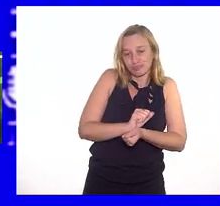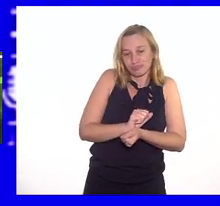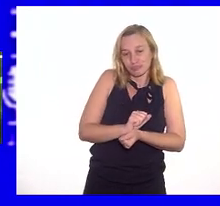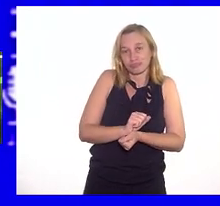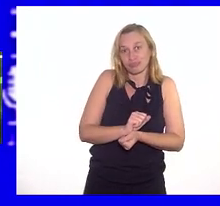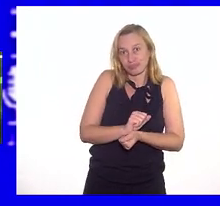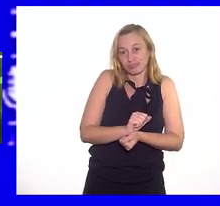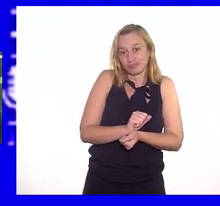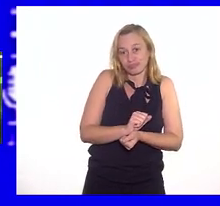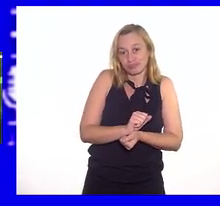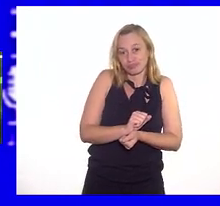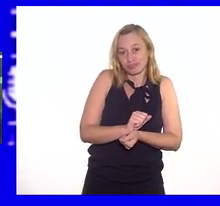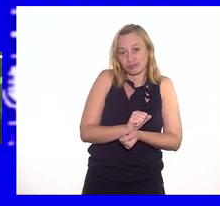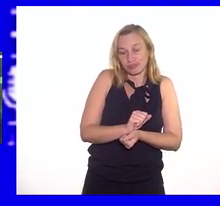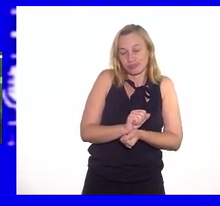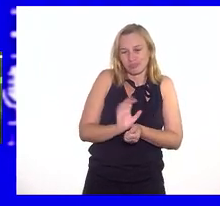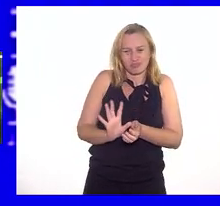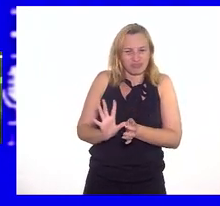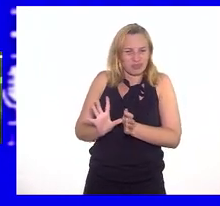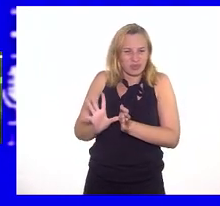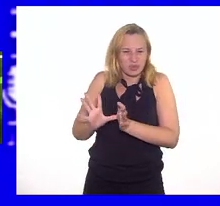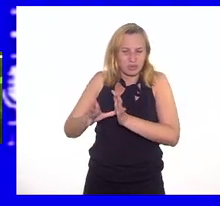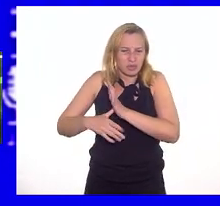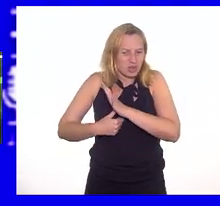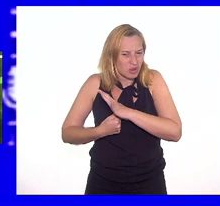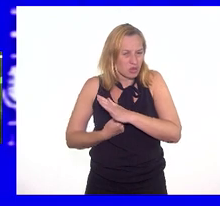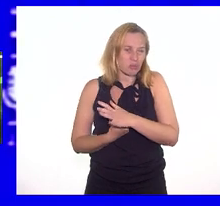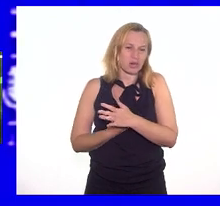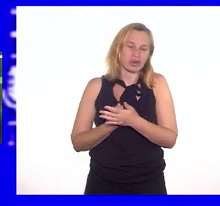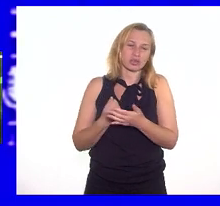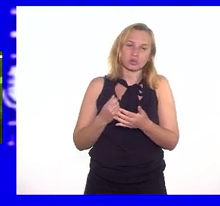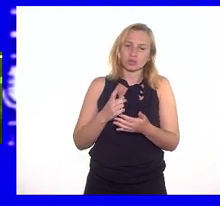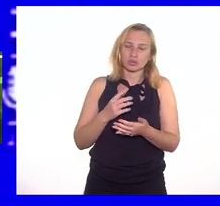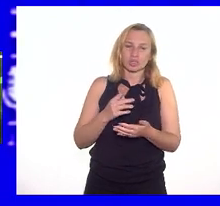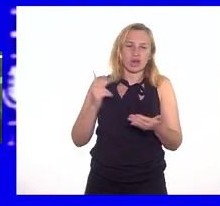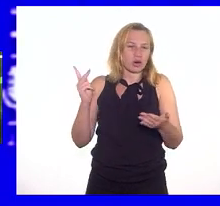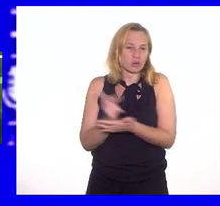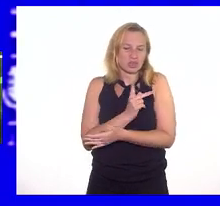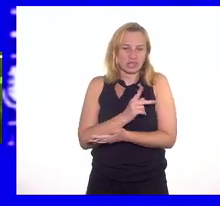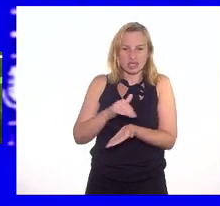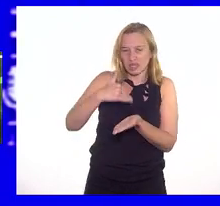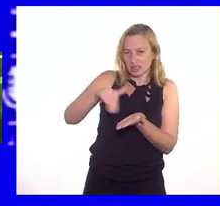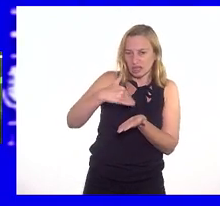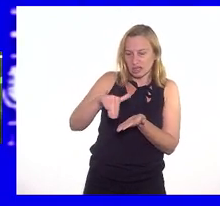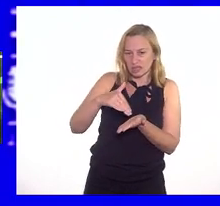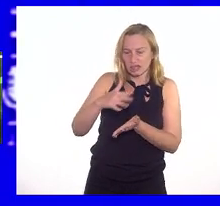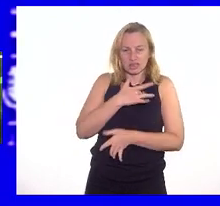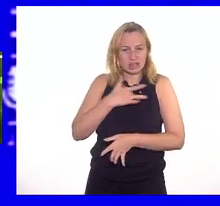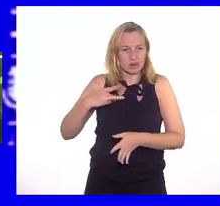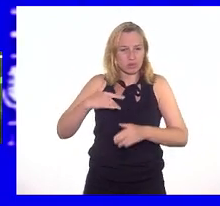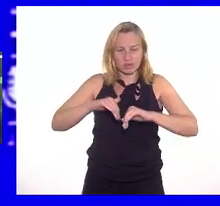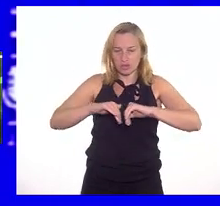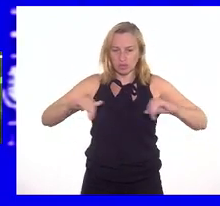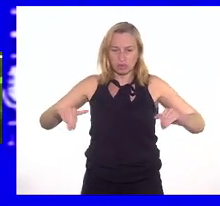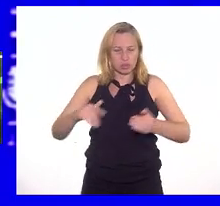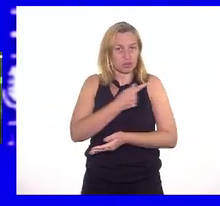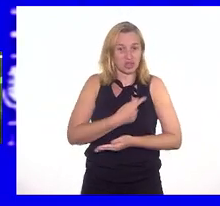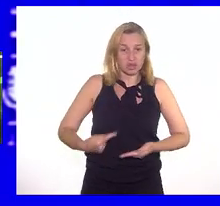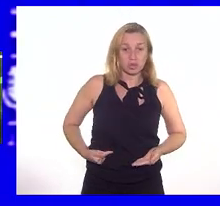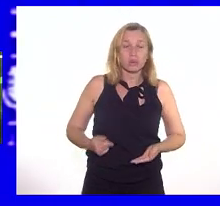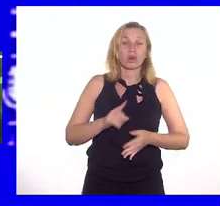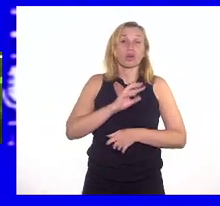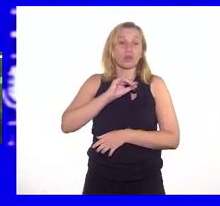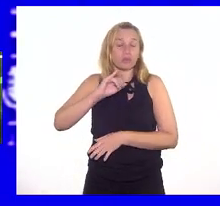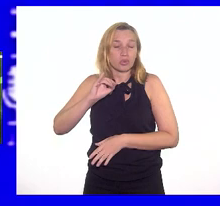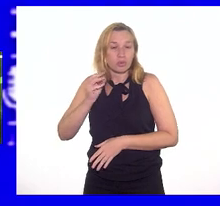debruçarmos naquela roubalheira toda que estava acontecendo na Secretaria de Saúde, no afastamento do ex-governador, enfim. Deixa eu até aproveitar